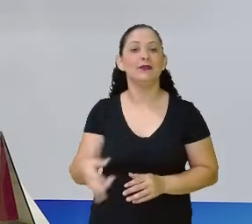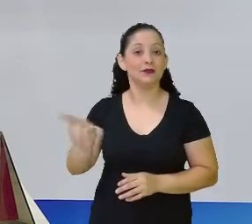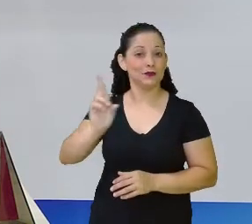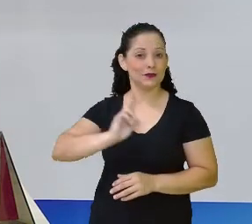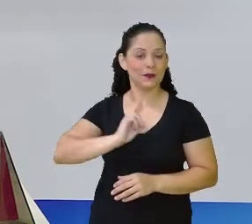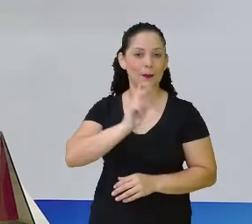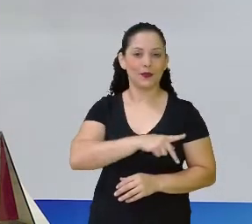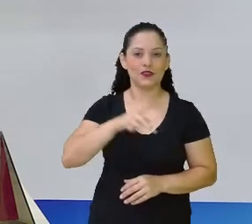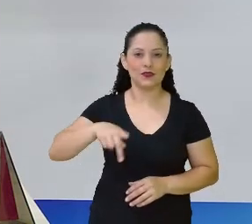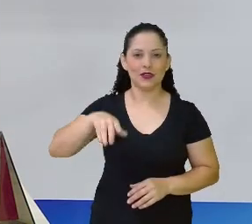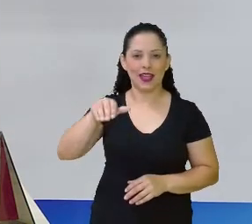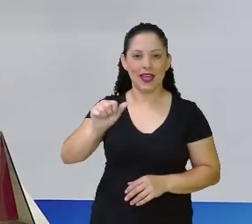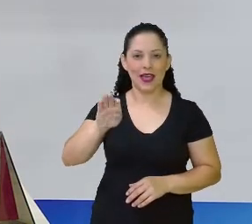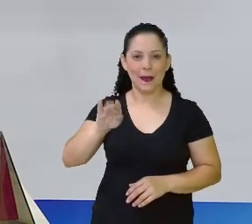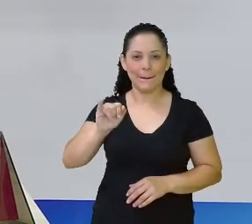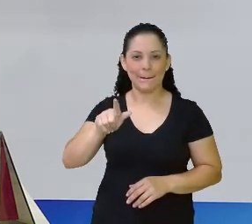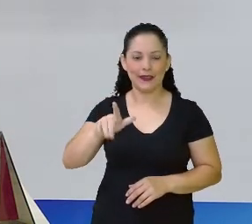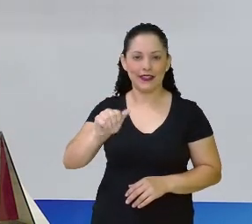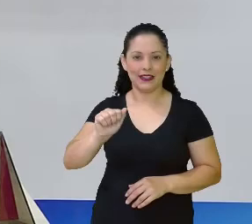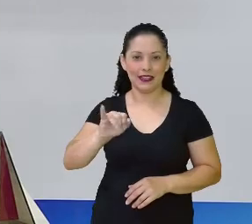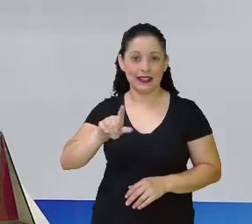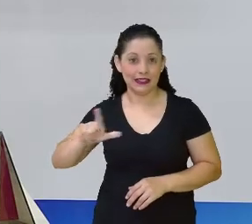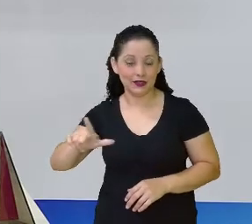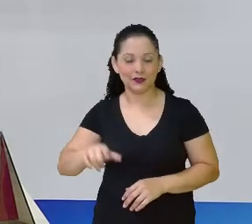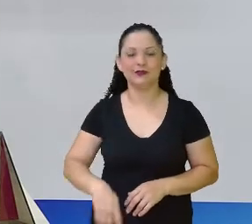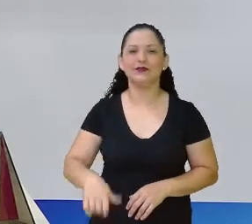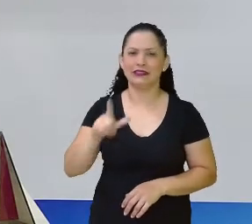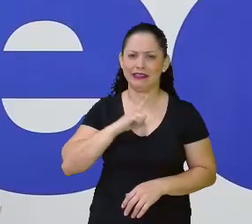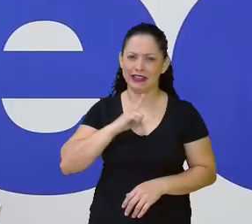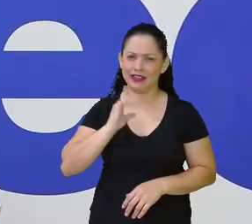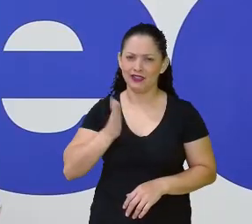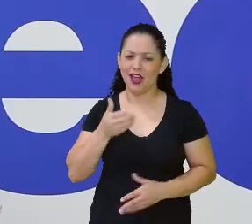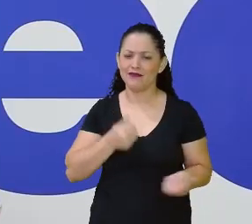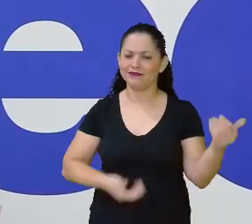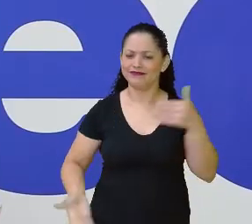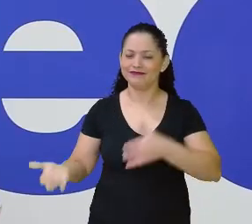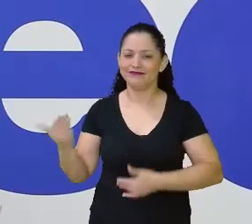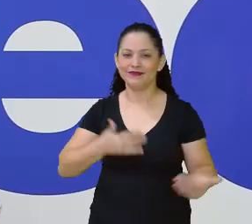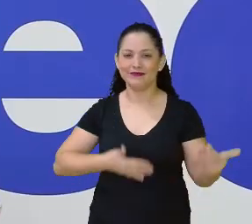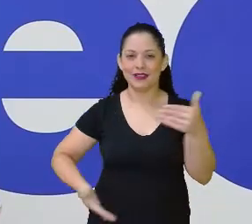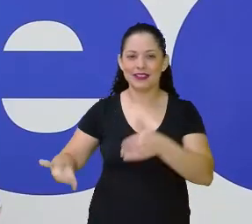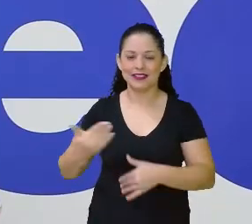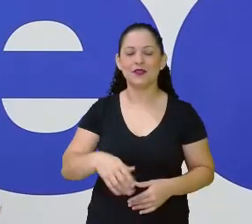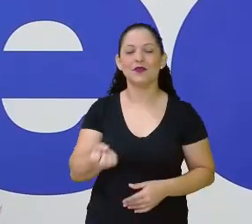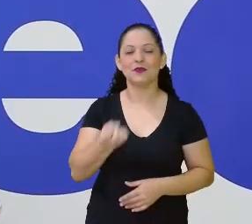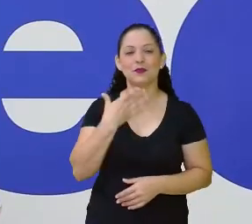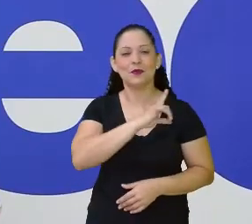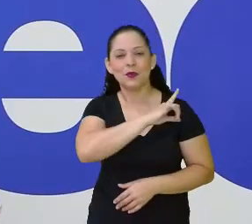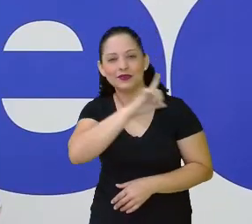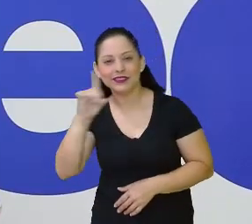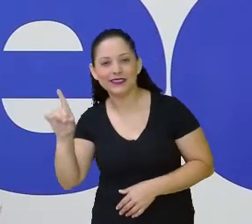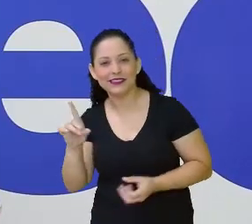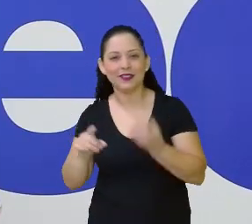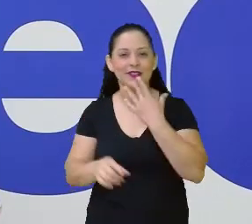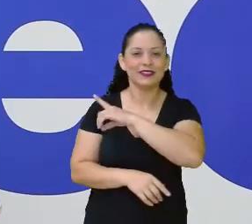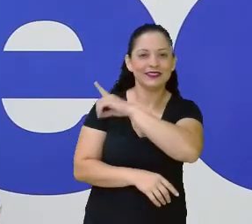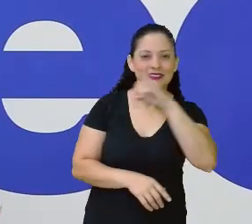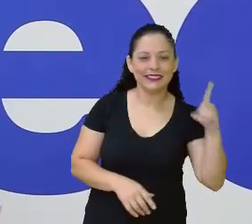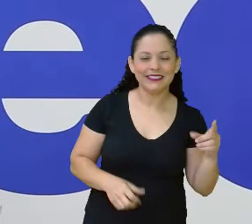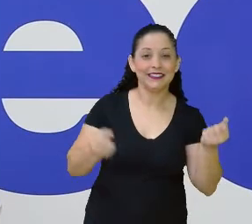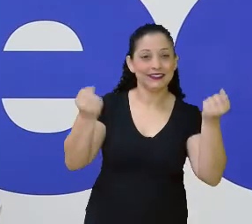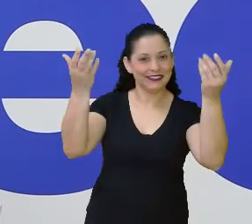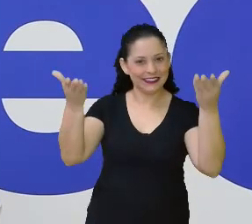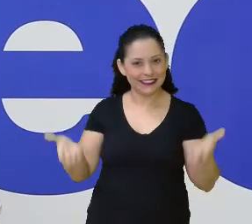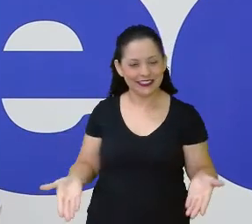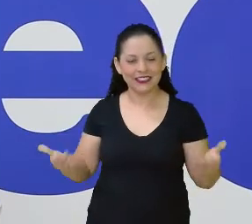a professora Abigail. E aí, professora, tem gente aí? Já, tem gente sim. Bom dia, professora, turminha. Jean, da Escola Municipal